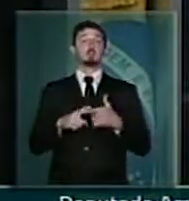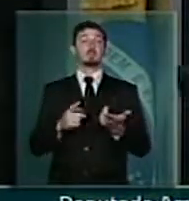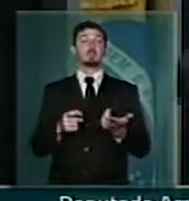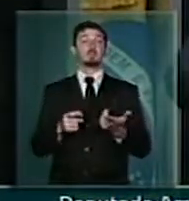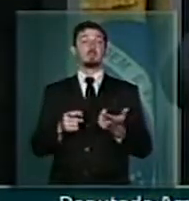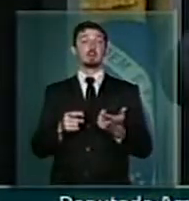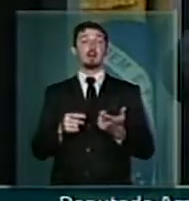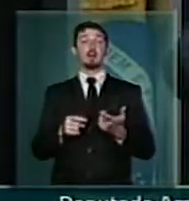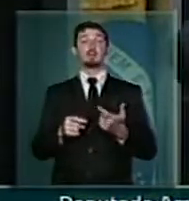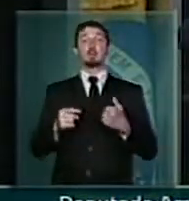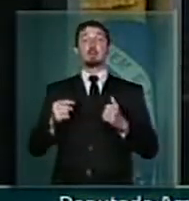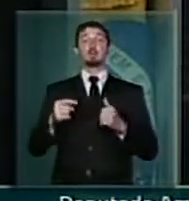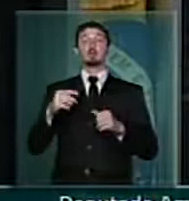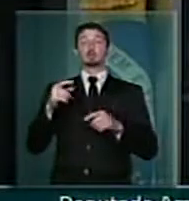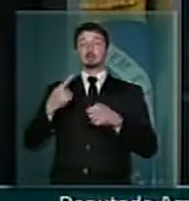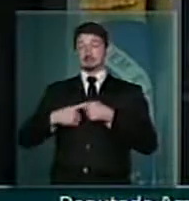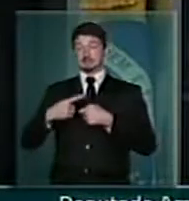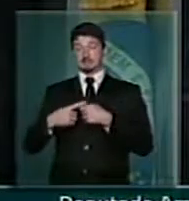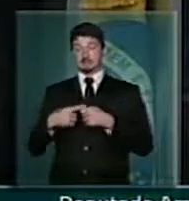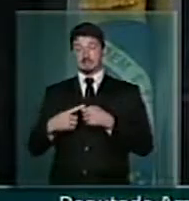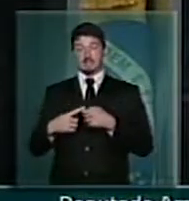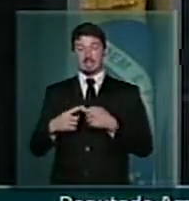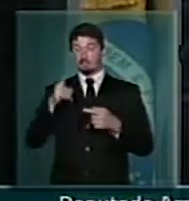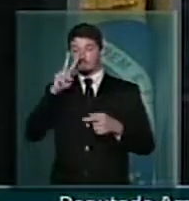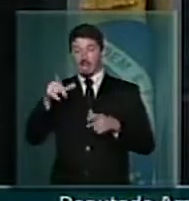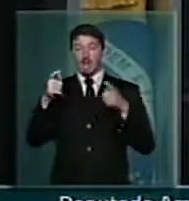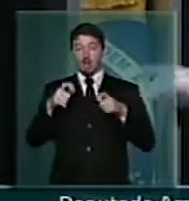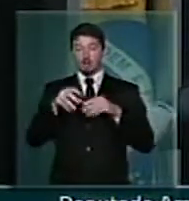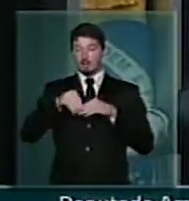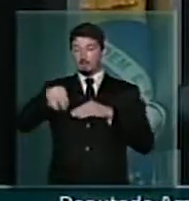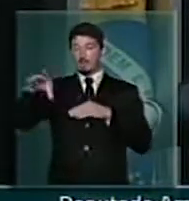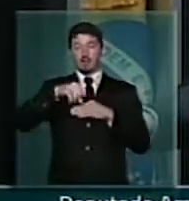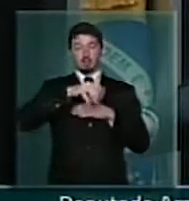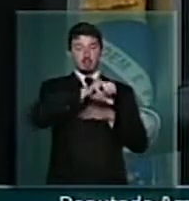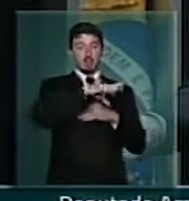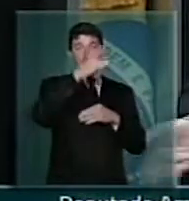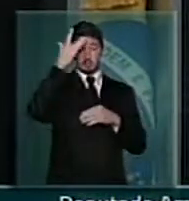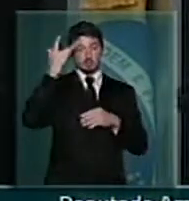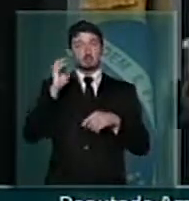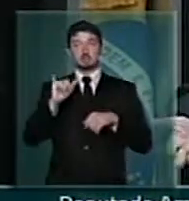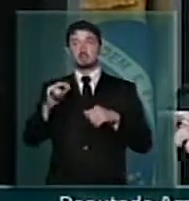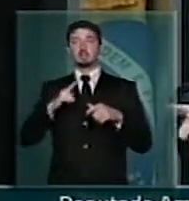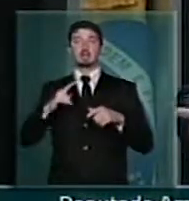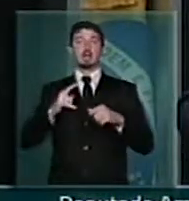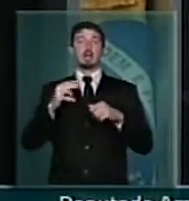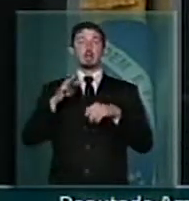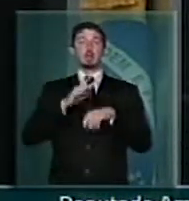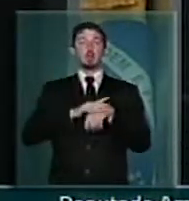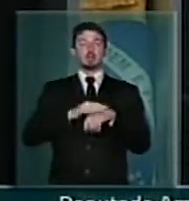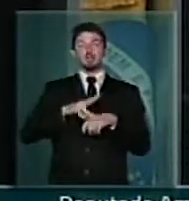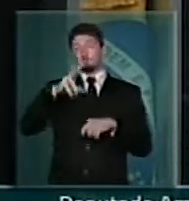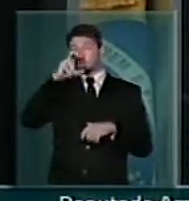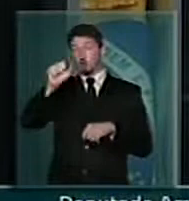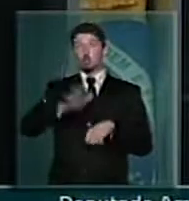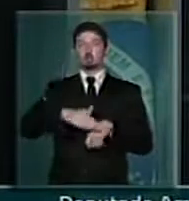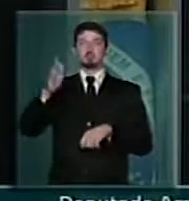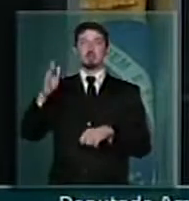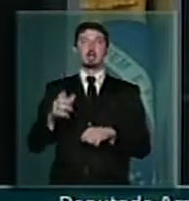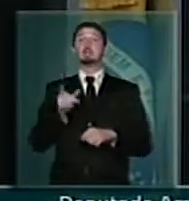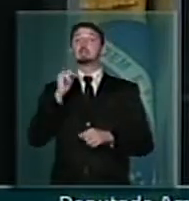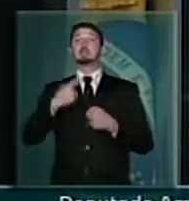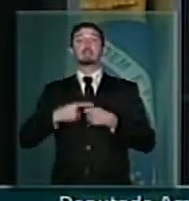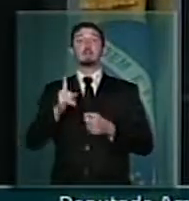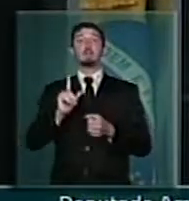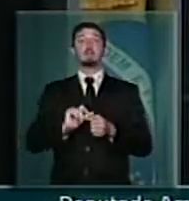ser atendido os pacientes, onde tem alta complexidade. E se o município não cumprir, o que é que se faz? Então, estou apresentando uma